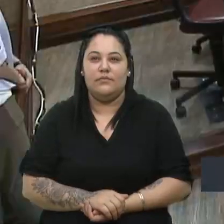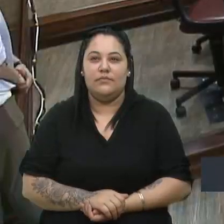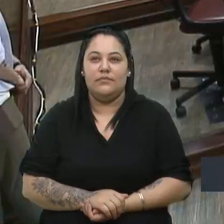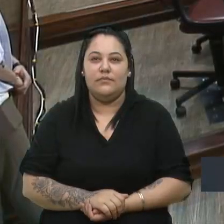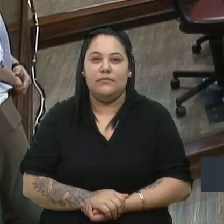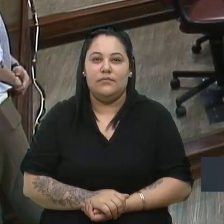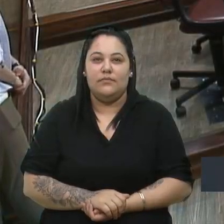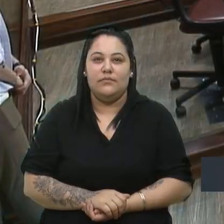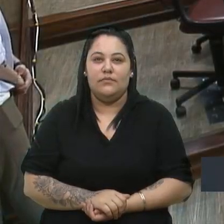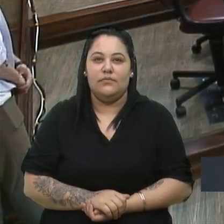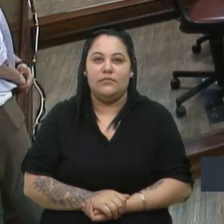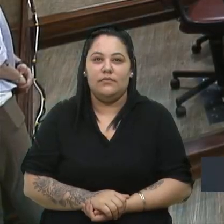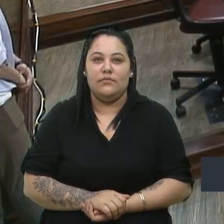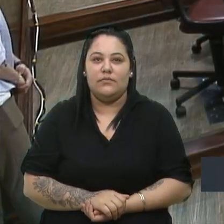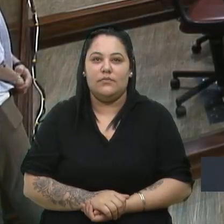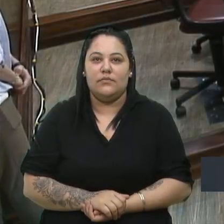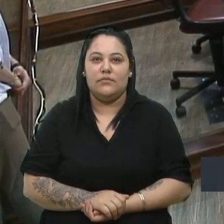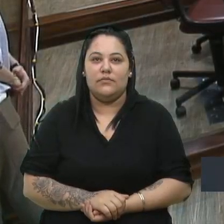Deixa eu só chegar a câmera em mim aqui.